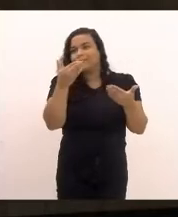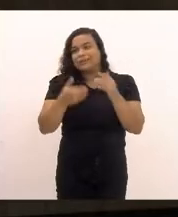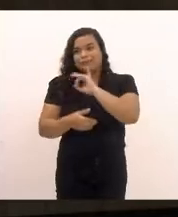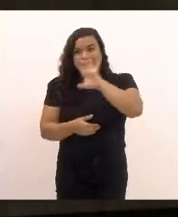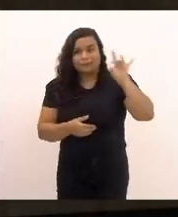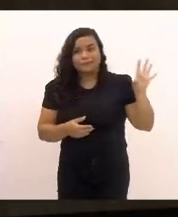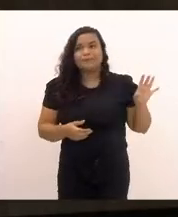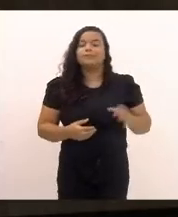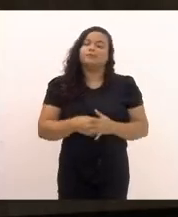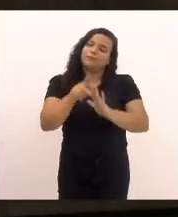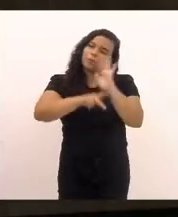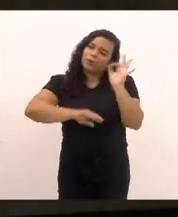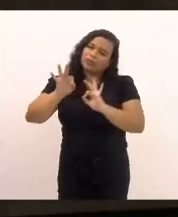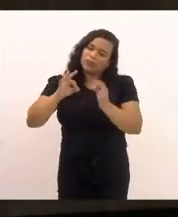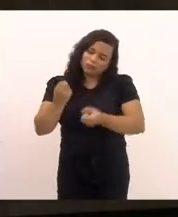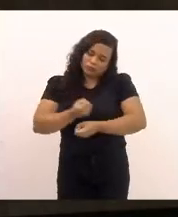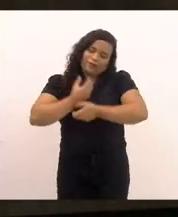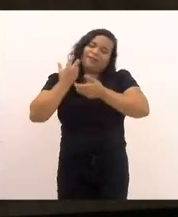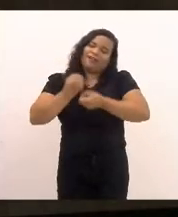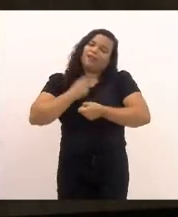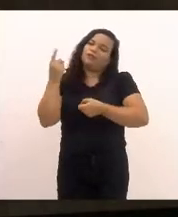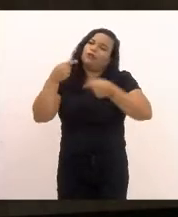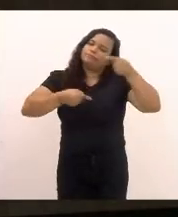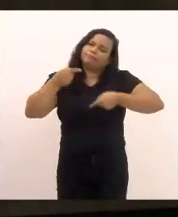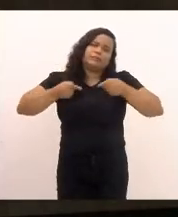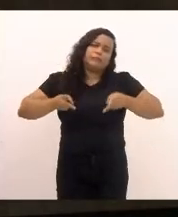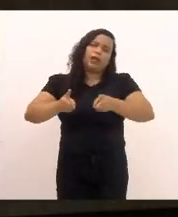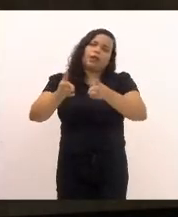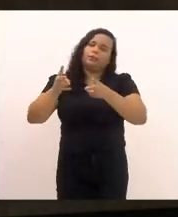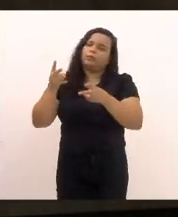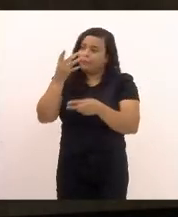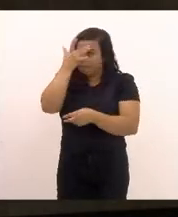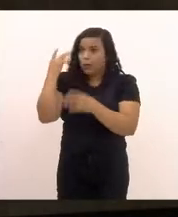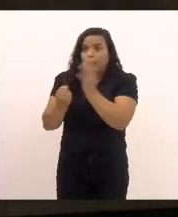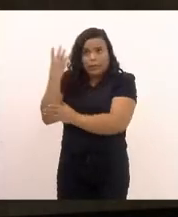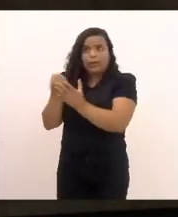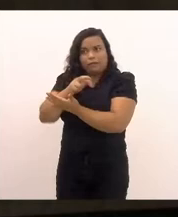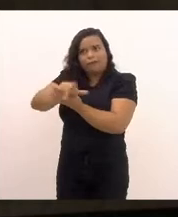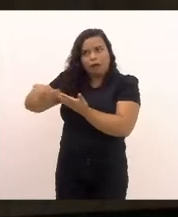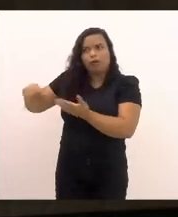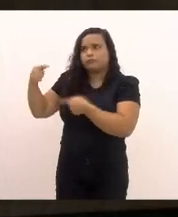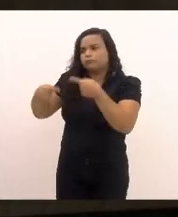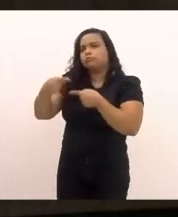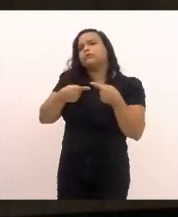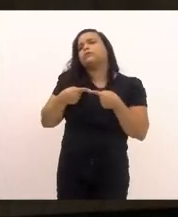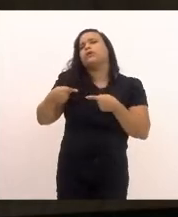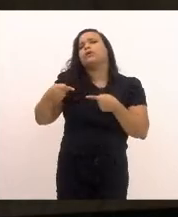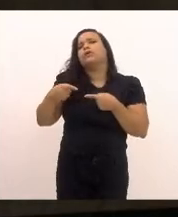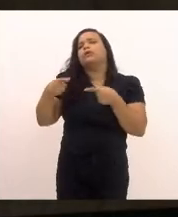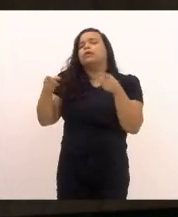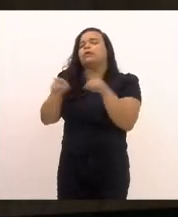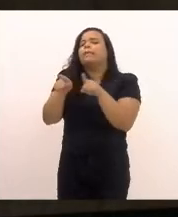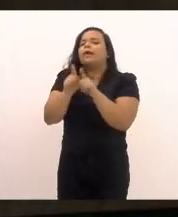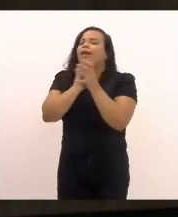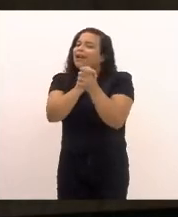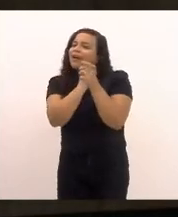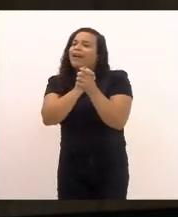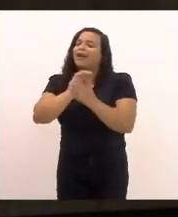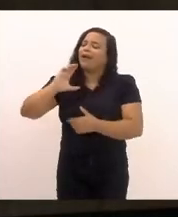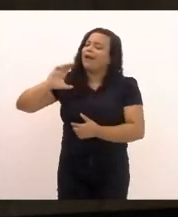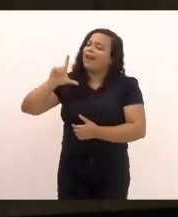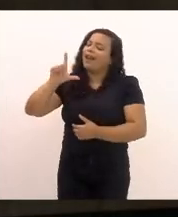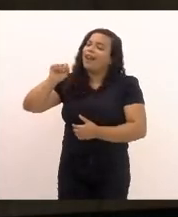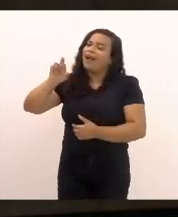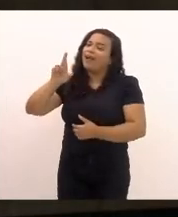a inspiração desse projeto, do debate que temos feito com vários produtores e produtoras. Quero saudar aqui a Clarice Manhã, que é